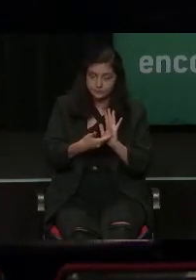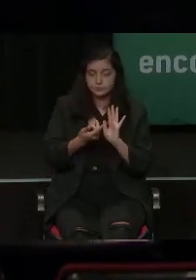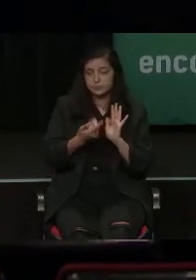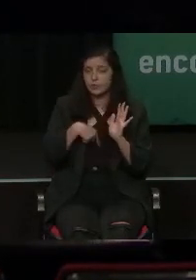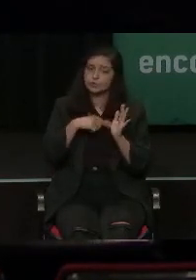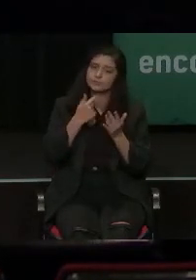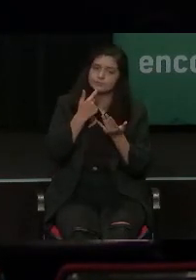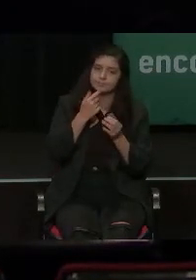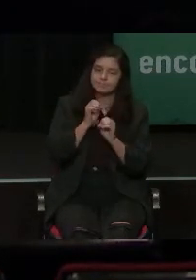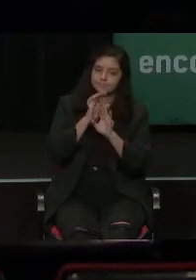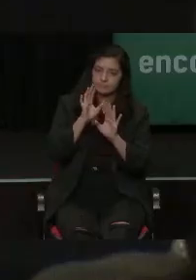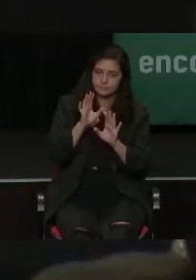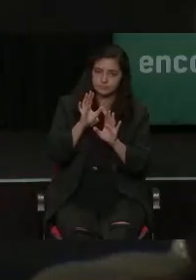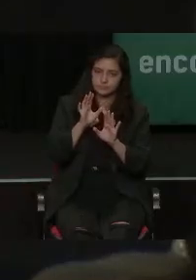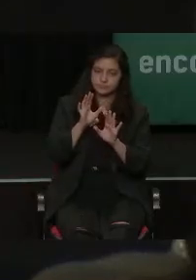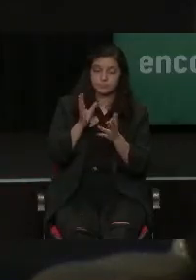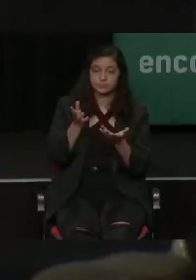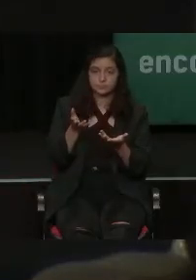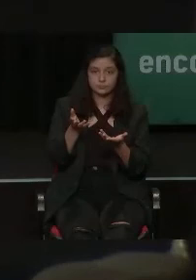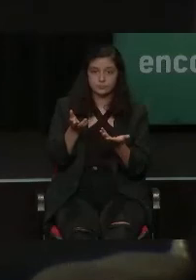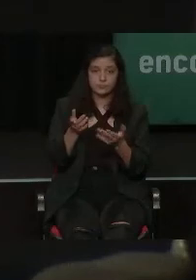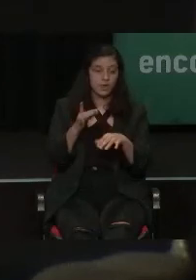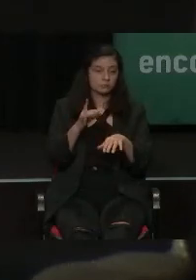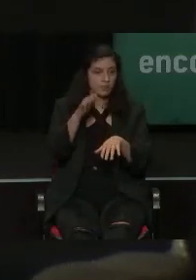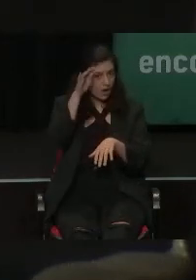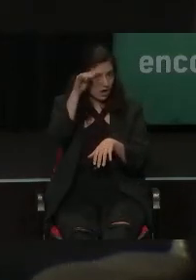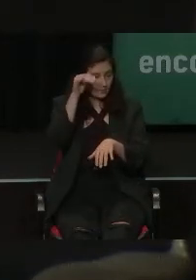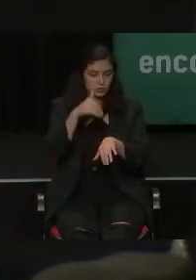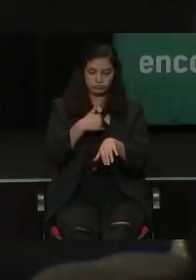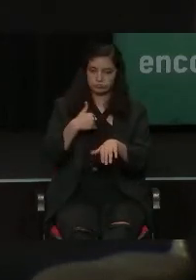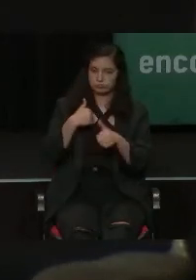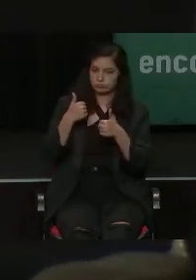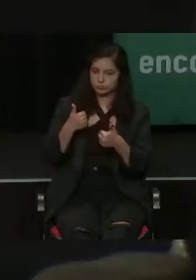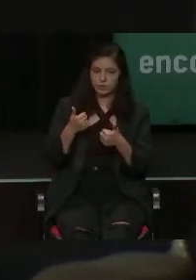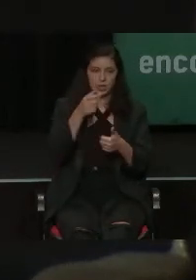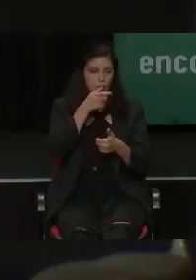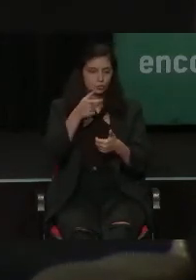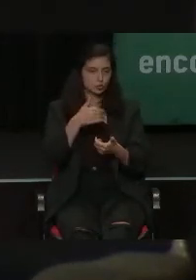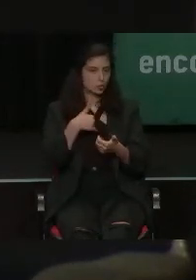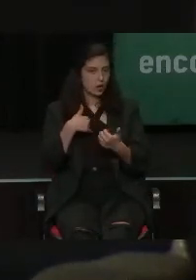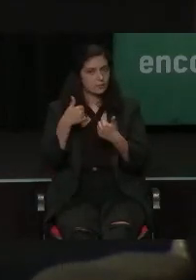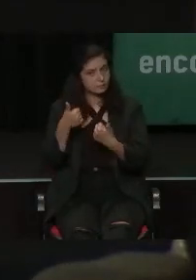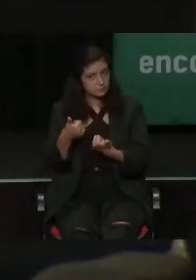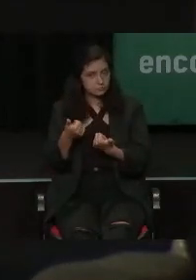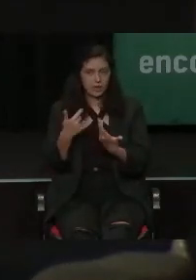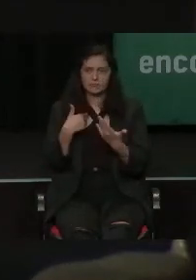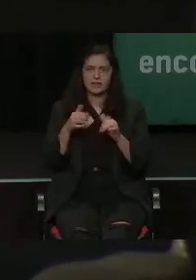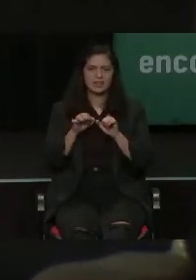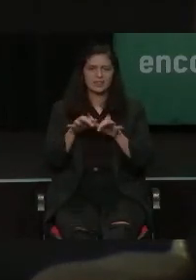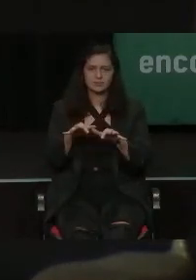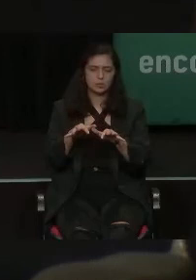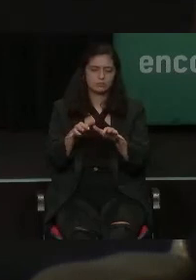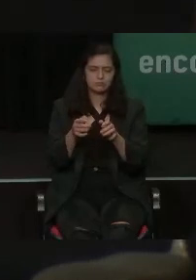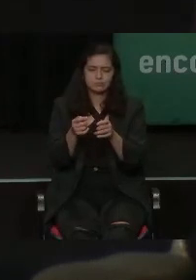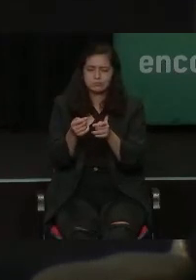percebemos? Que entre animais saudáveis e pessoas saudáveis, a transmissão era baixíssima.